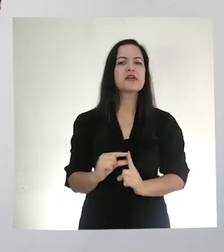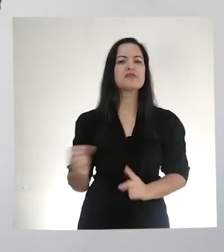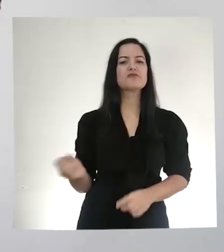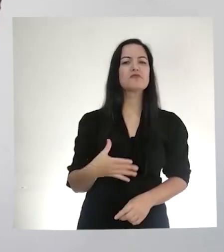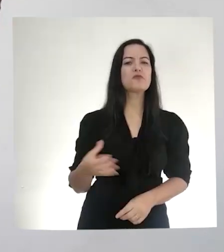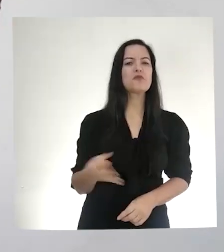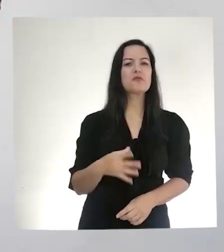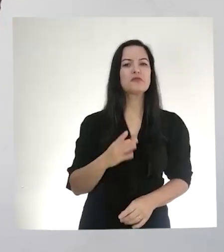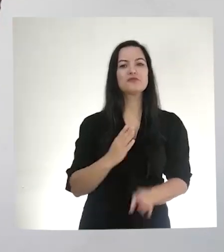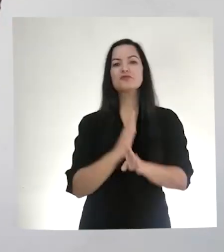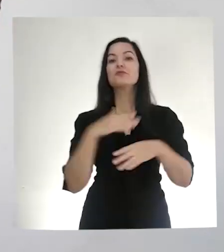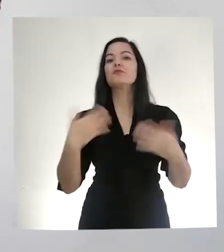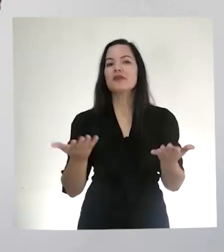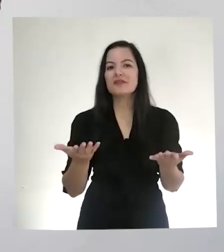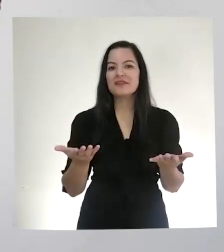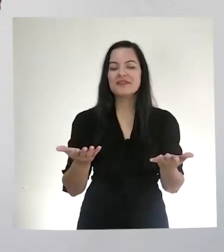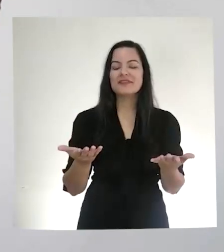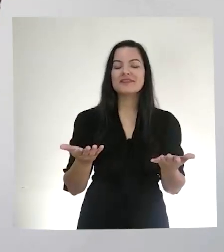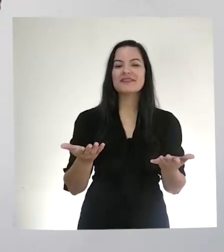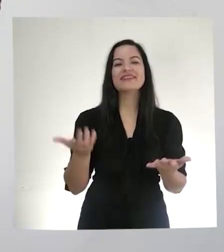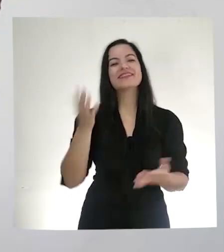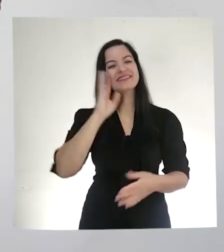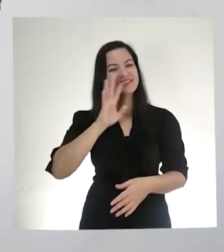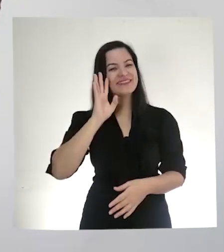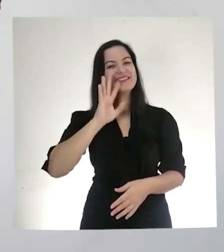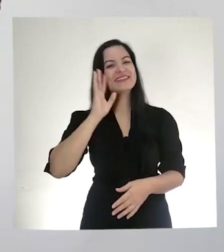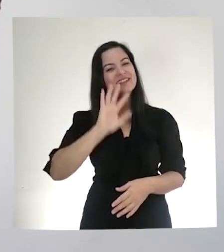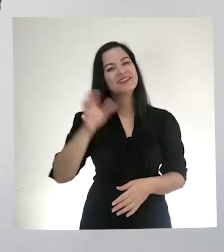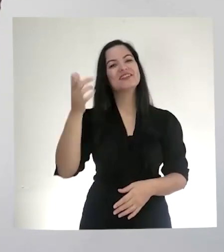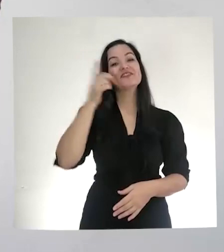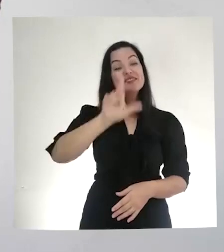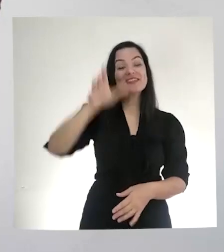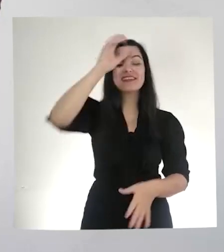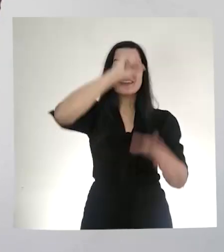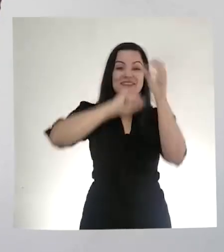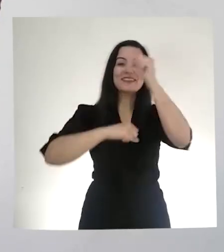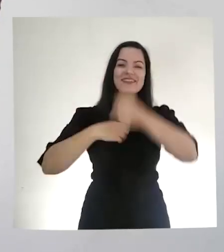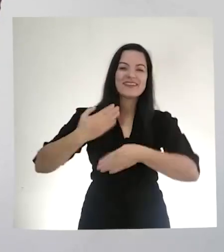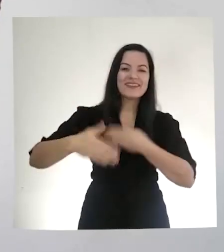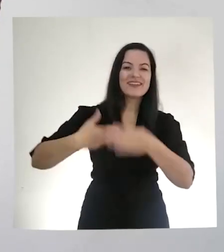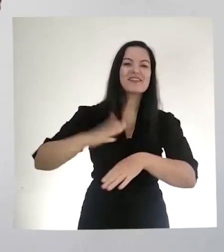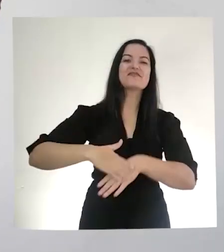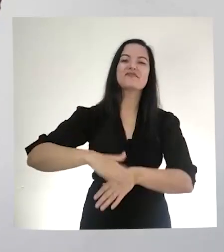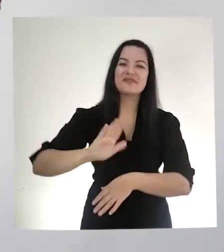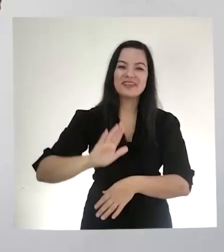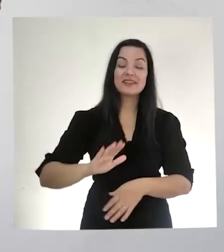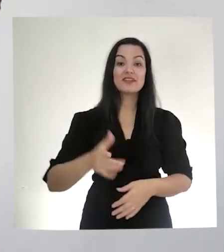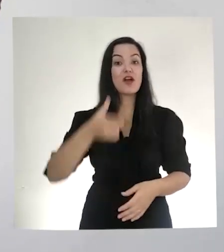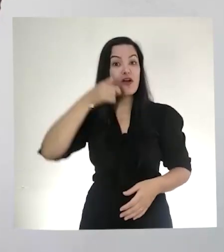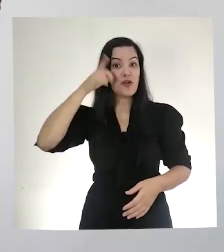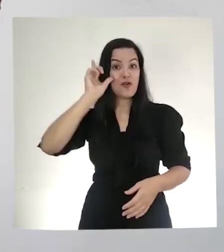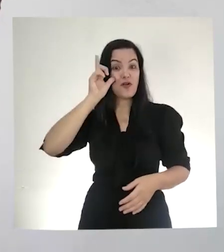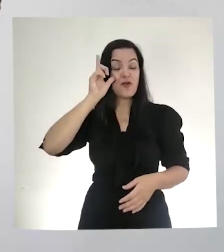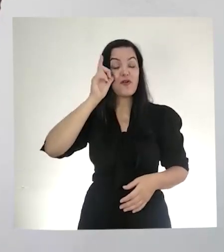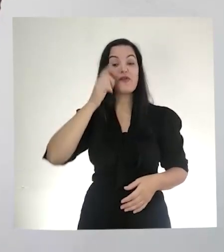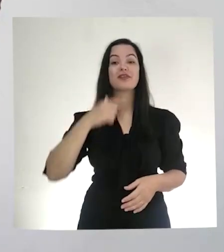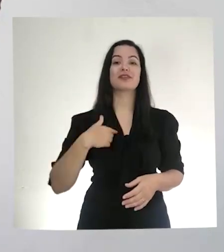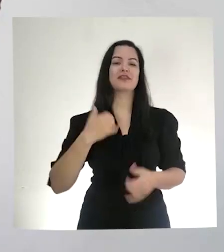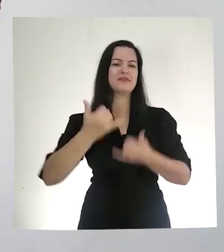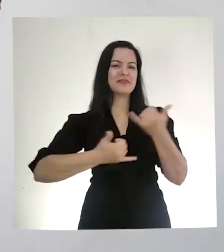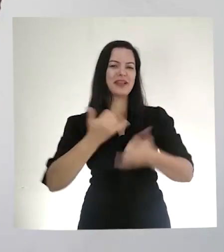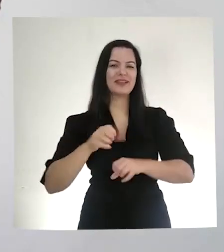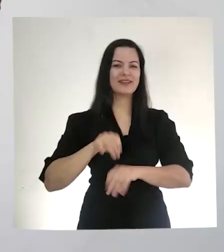bem legal, né? Dá para ir construindo ainda mais coisas. Essa proposta que nós fizemos ontem, ela é